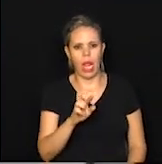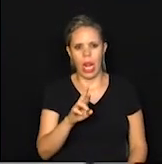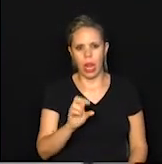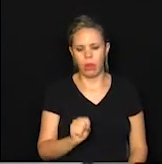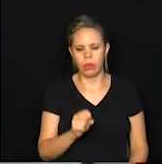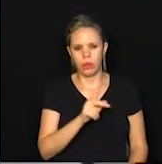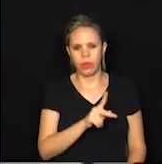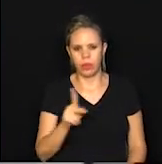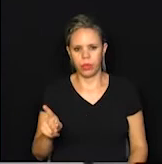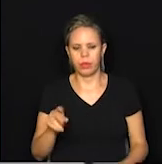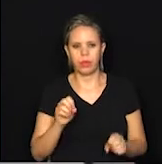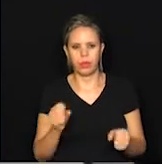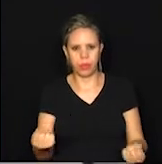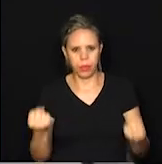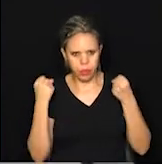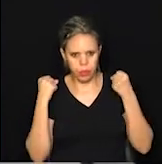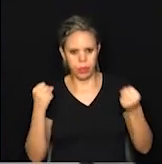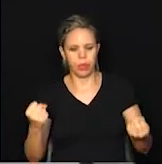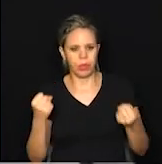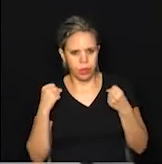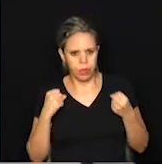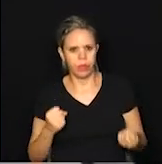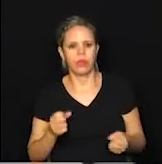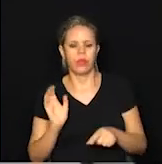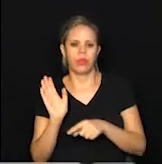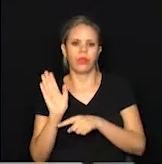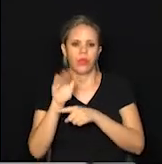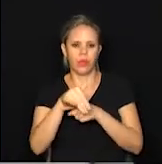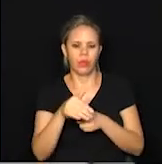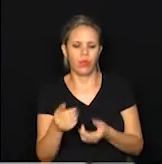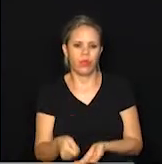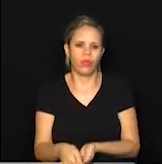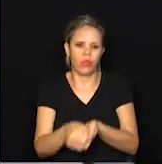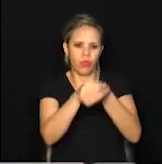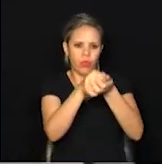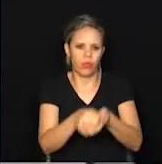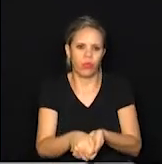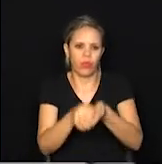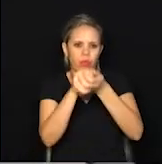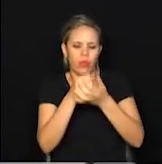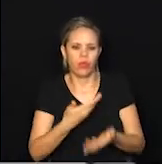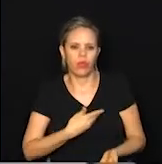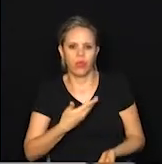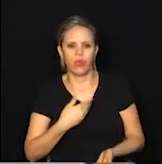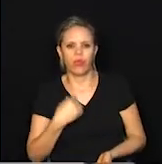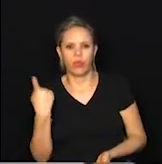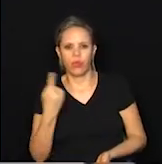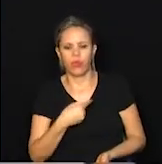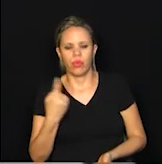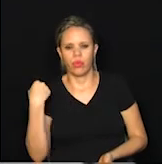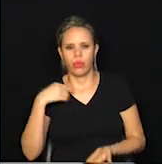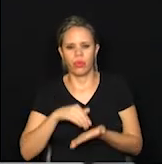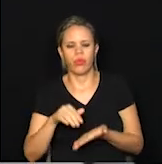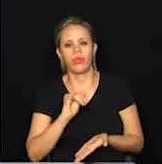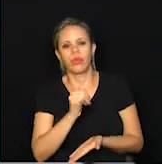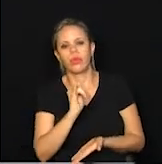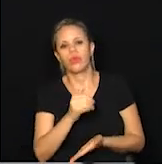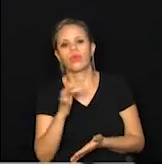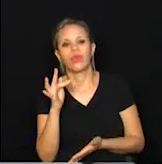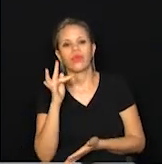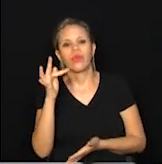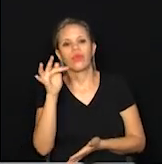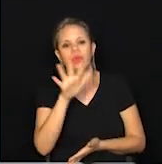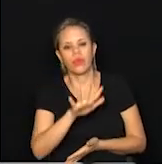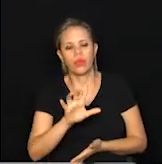de educação física e árbitro da modalidade de vôleibol, um velho conhecido nosso, né? Secretário, nesse futuro cenário